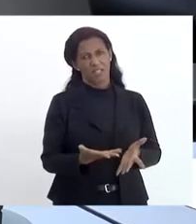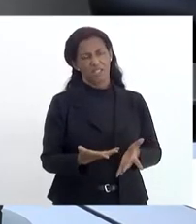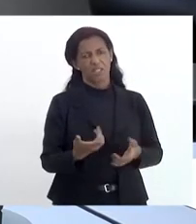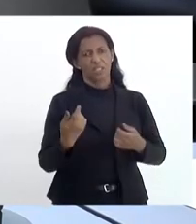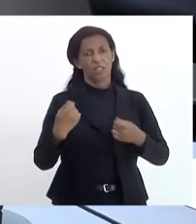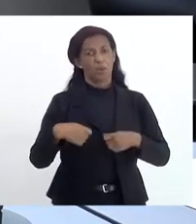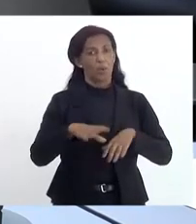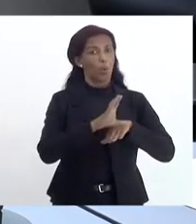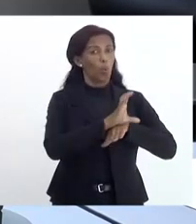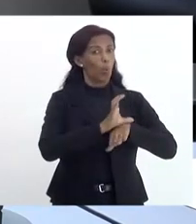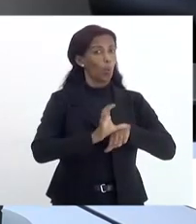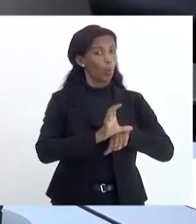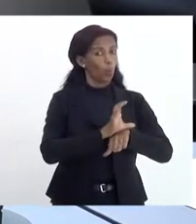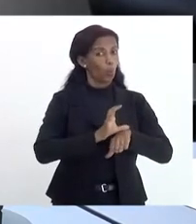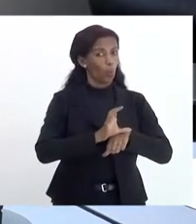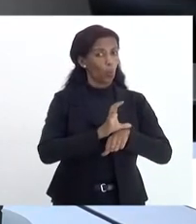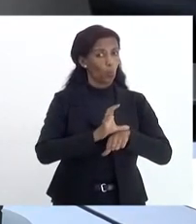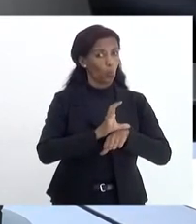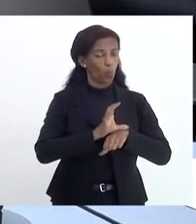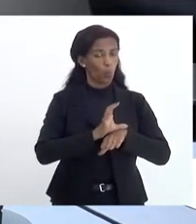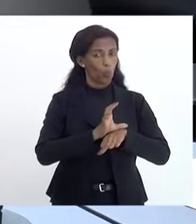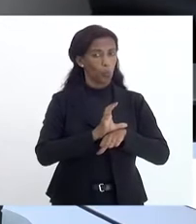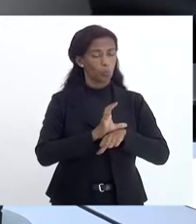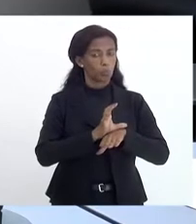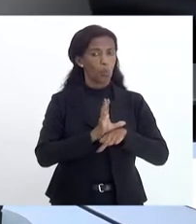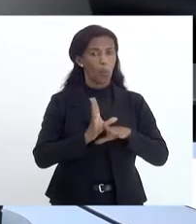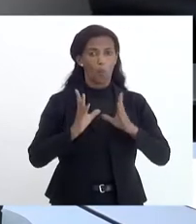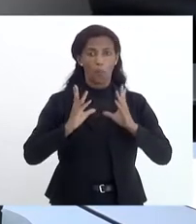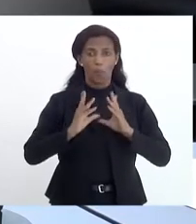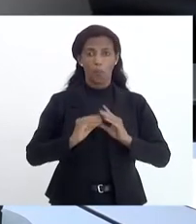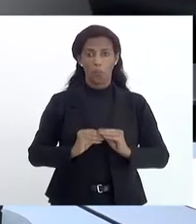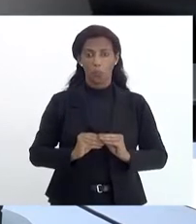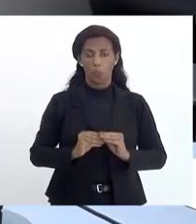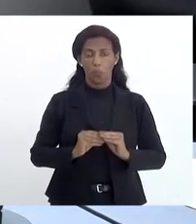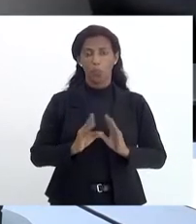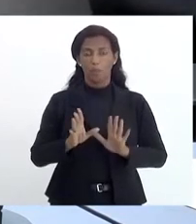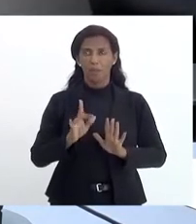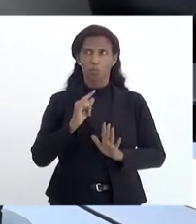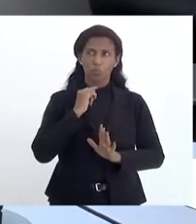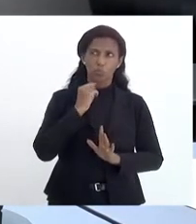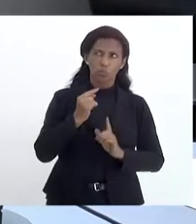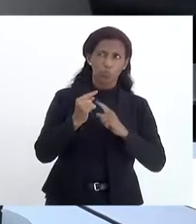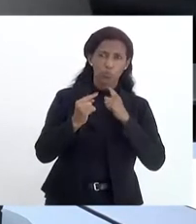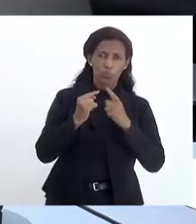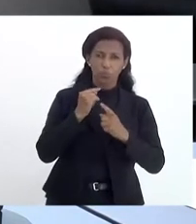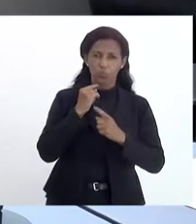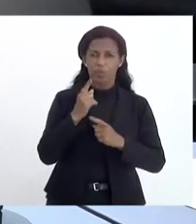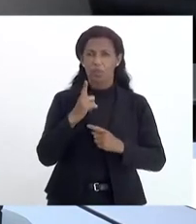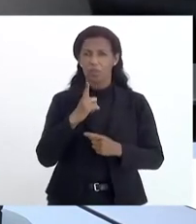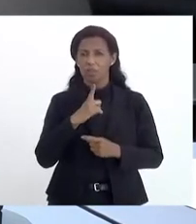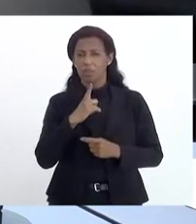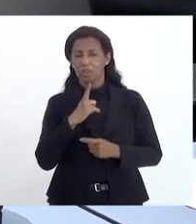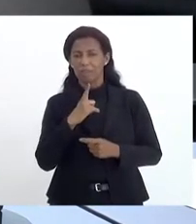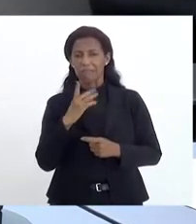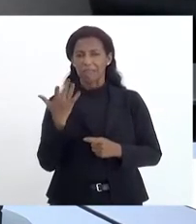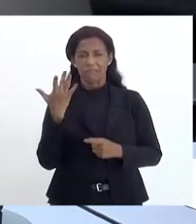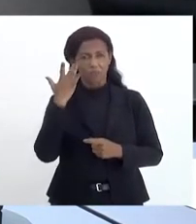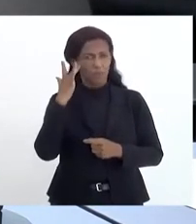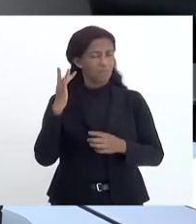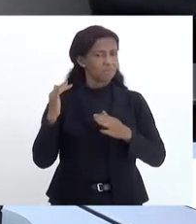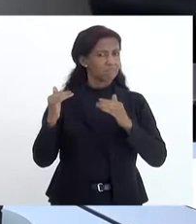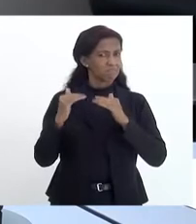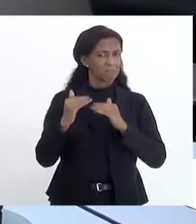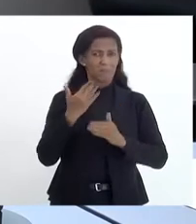daria constitucionalidade puro, sem emenda. Mas, como há essa dúvida, eu acho que o ideal era a